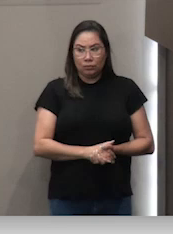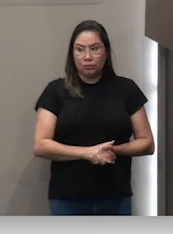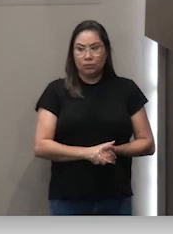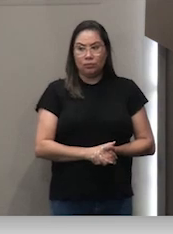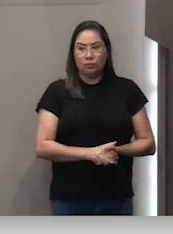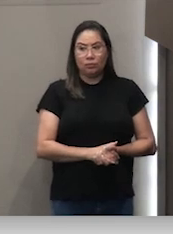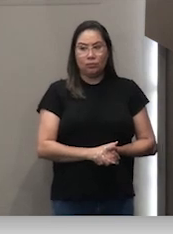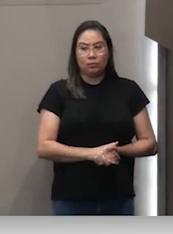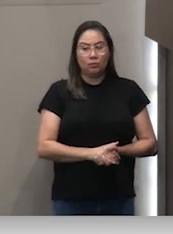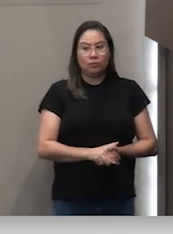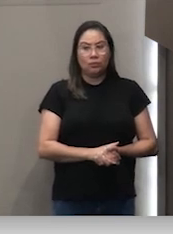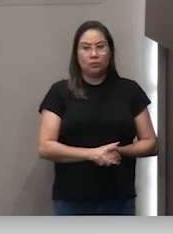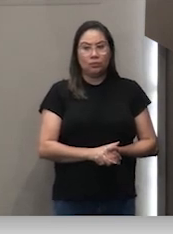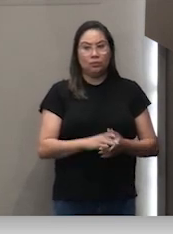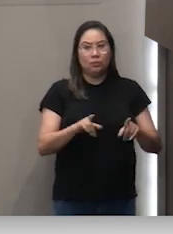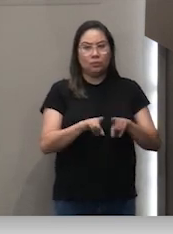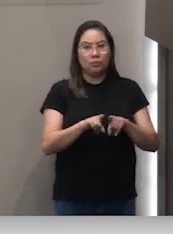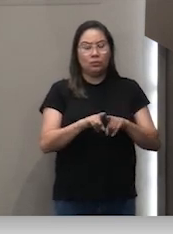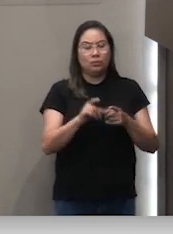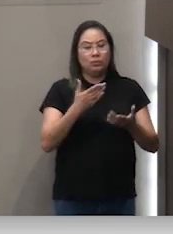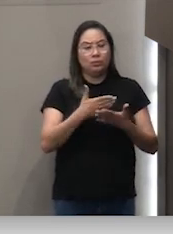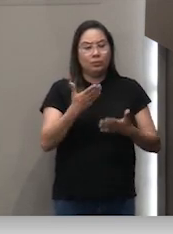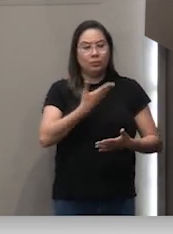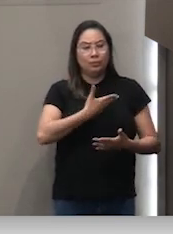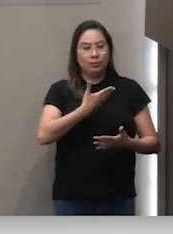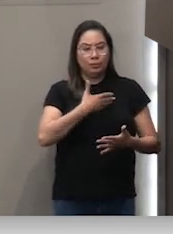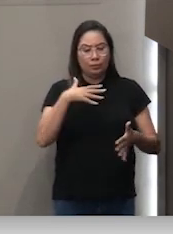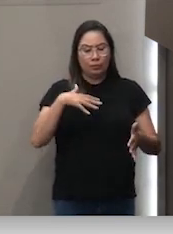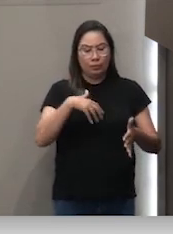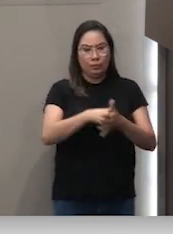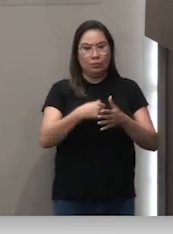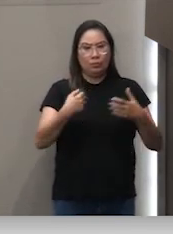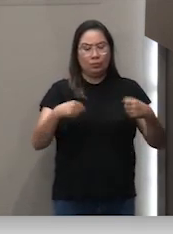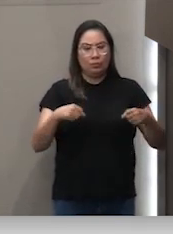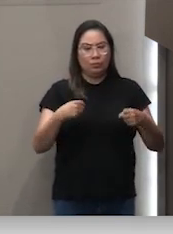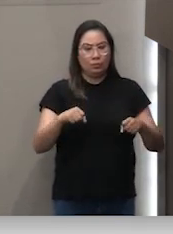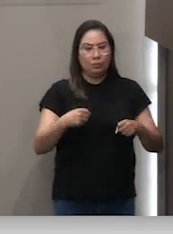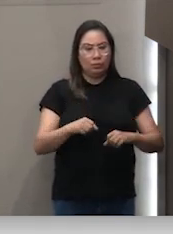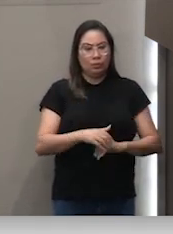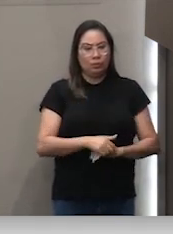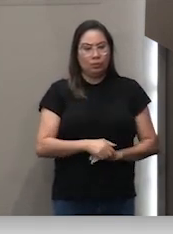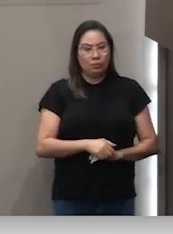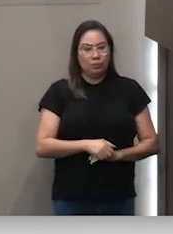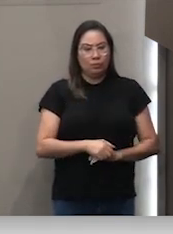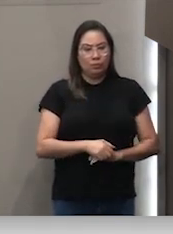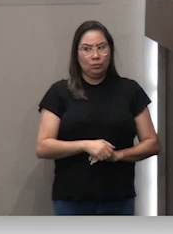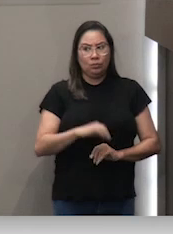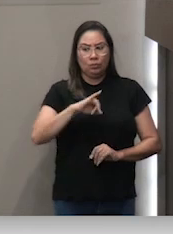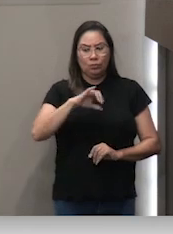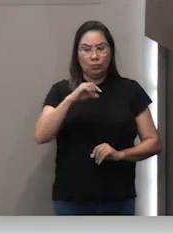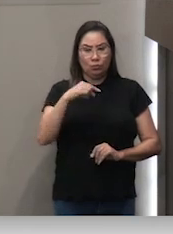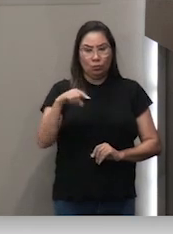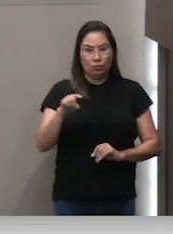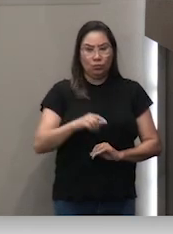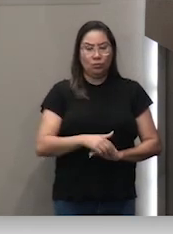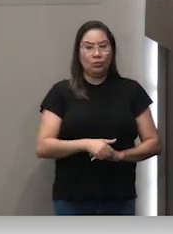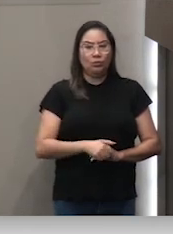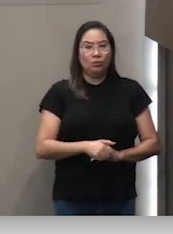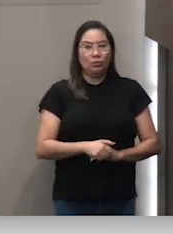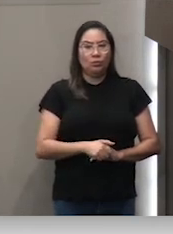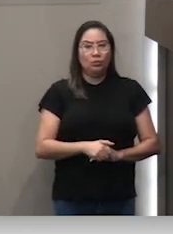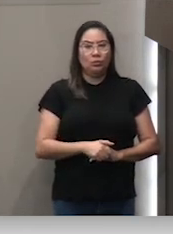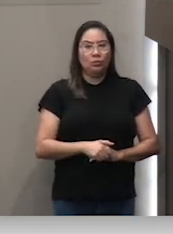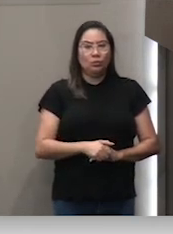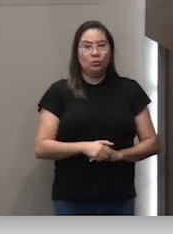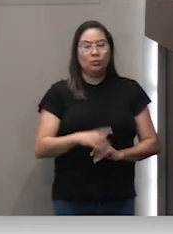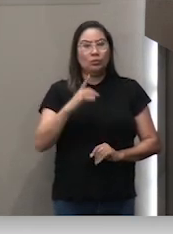Também perdi um amigo de acidente de moto essa semana, o João Carlos Durante, uma fatalidade. E